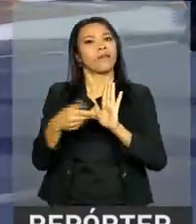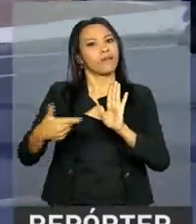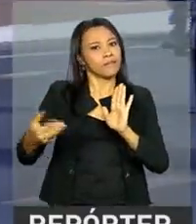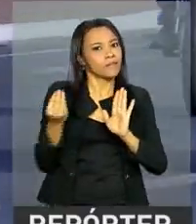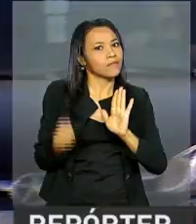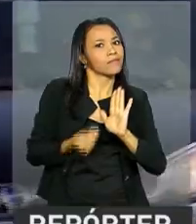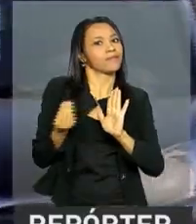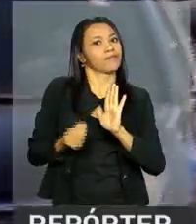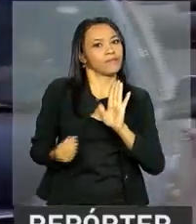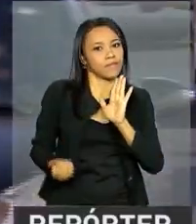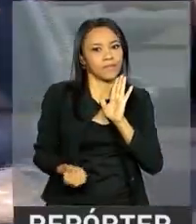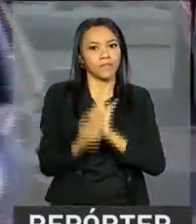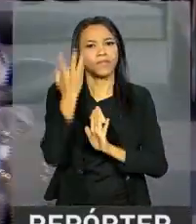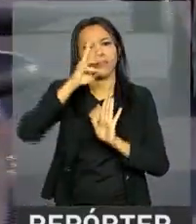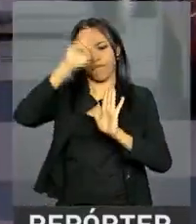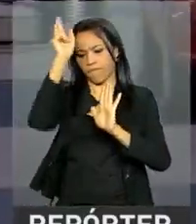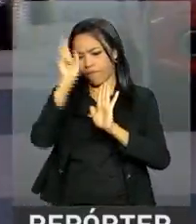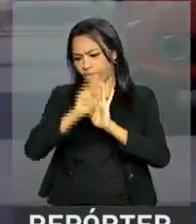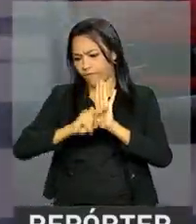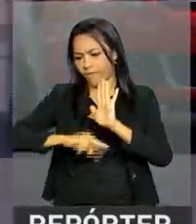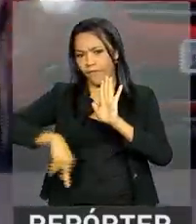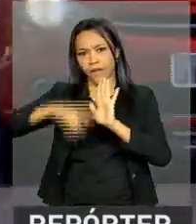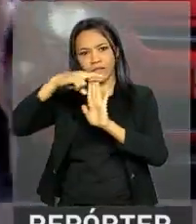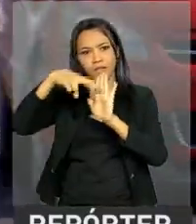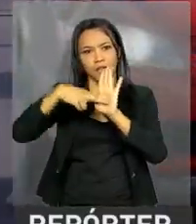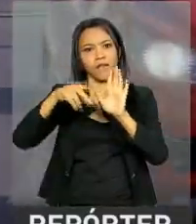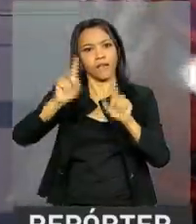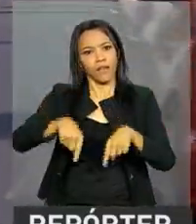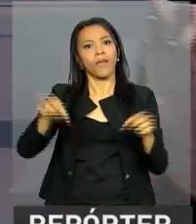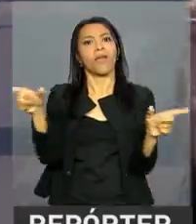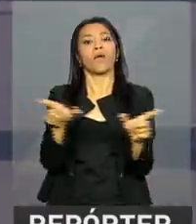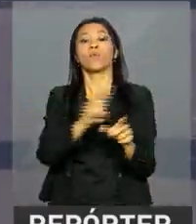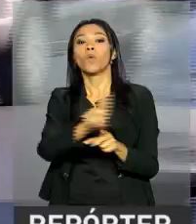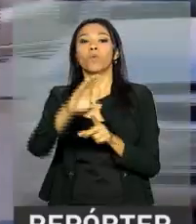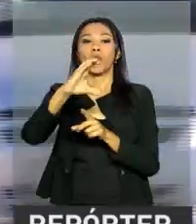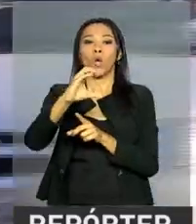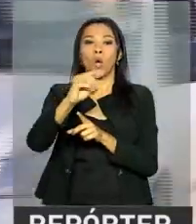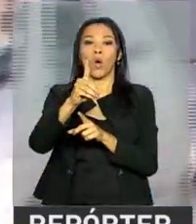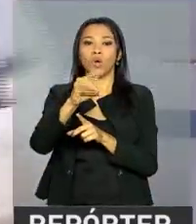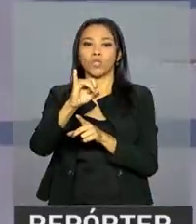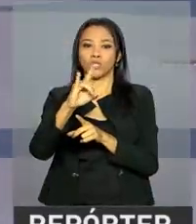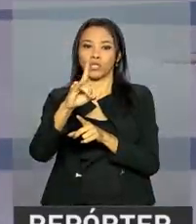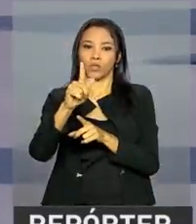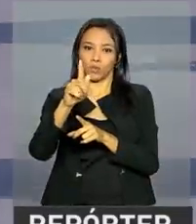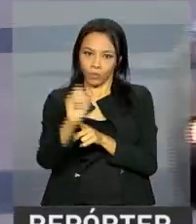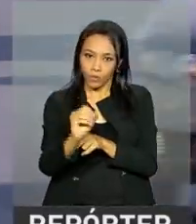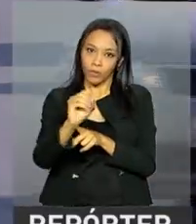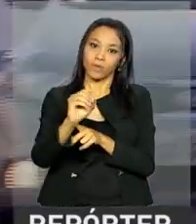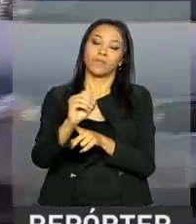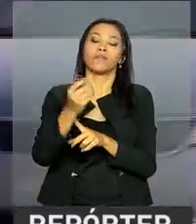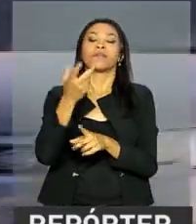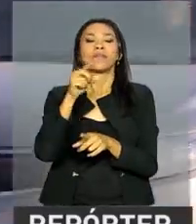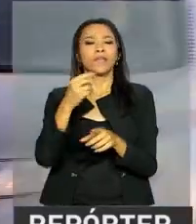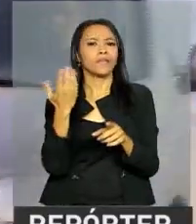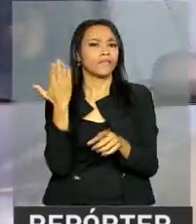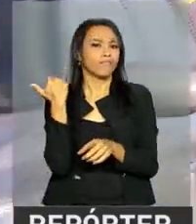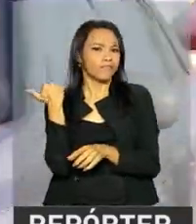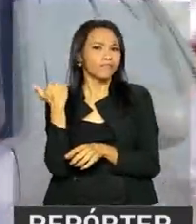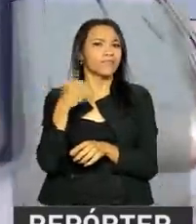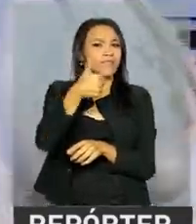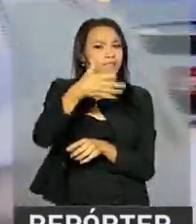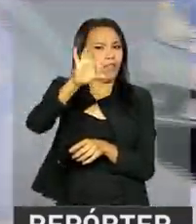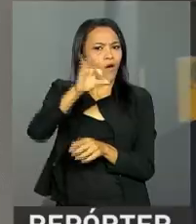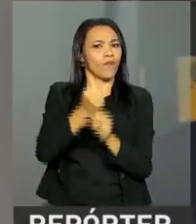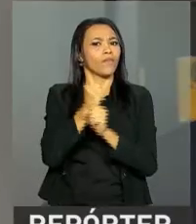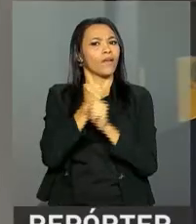de veículos o Brasil tem um conjunto de leis o código de trânsito brasileiro que no último fim de semana completou 19 anos